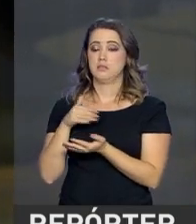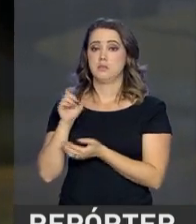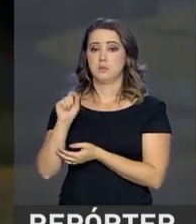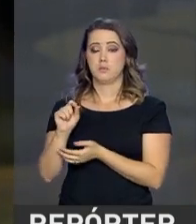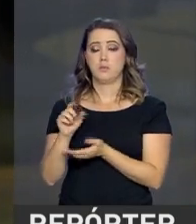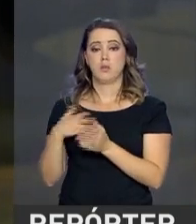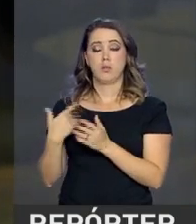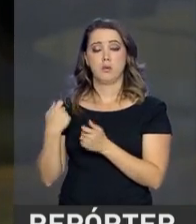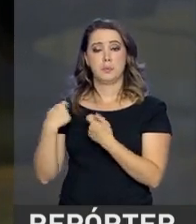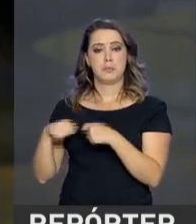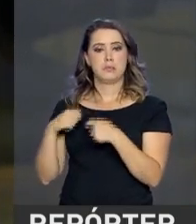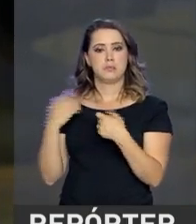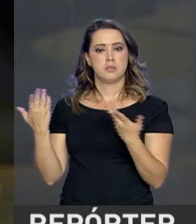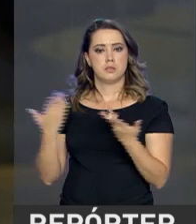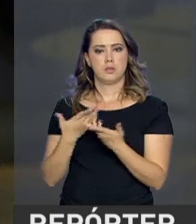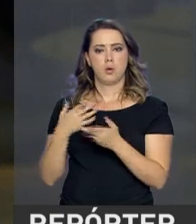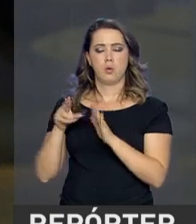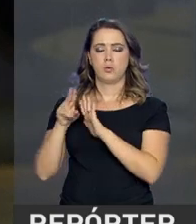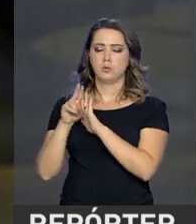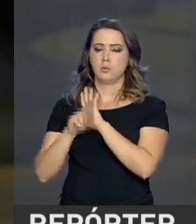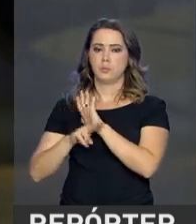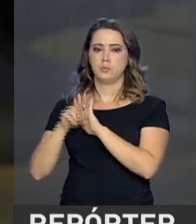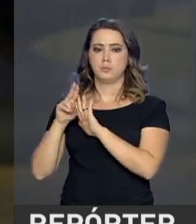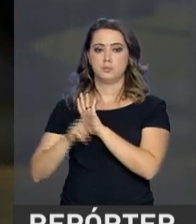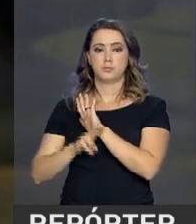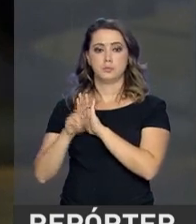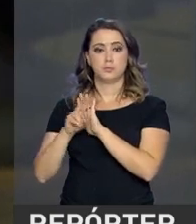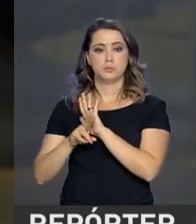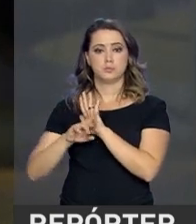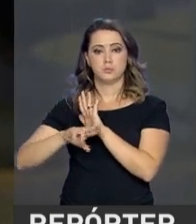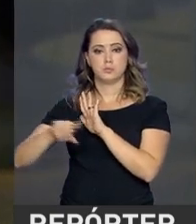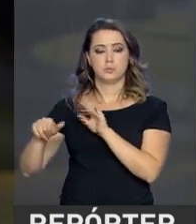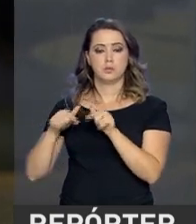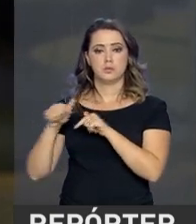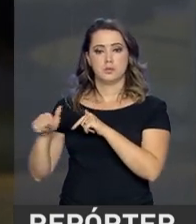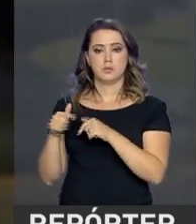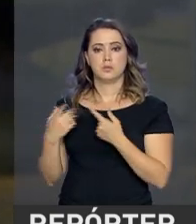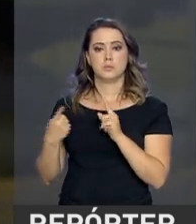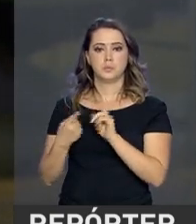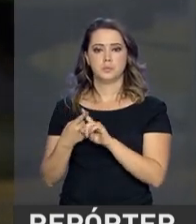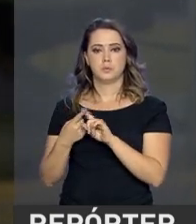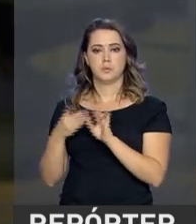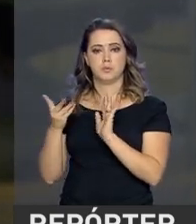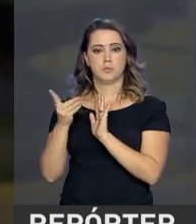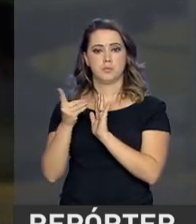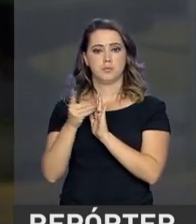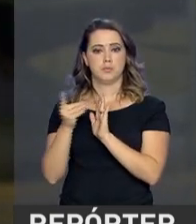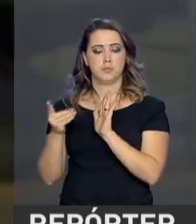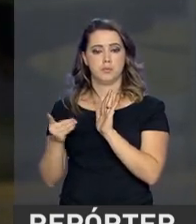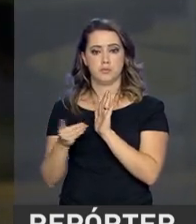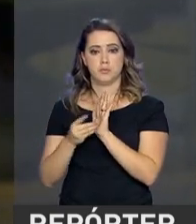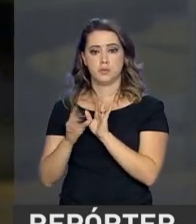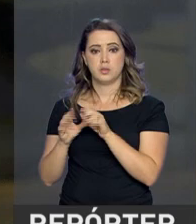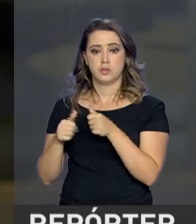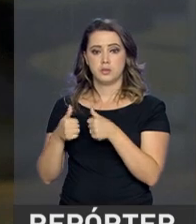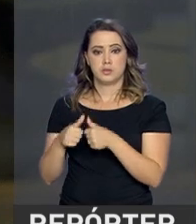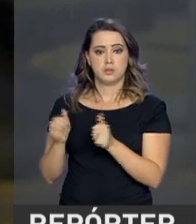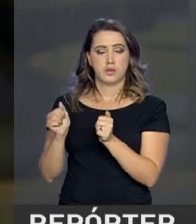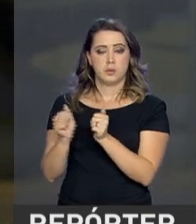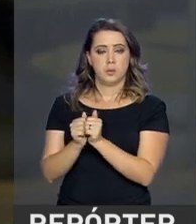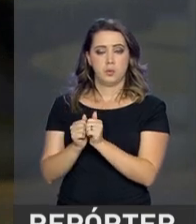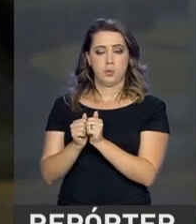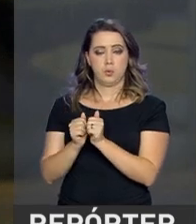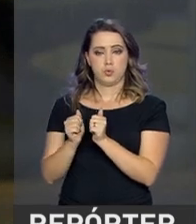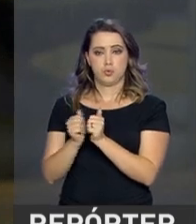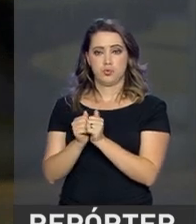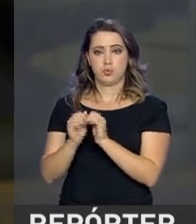energia coube fazer a regulamentação desses atos né primeiro um decreto que se encontra na casa civil da